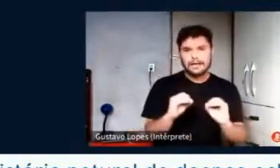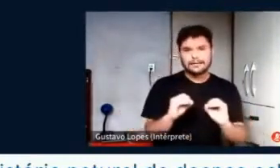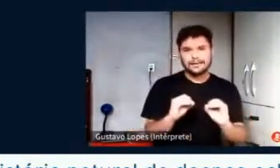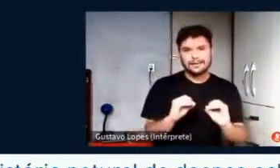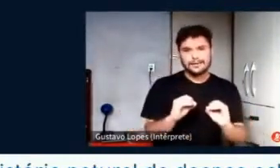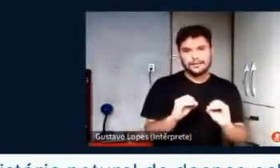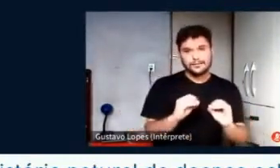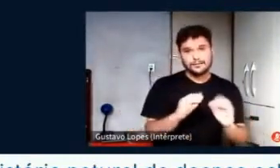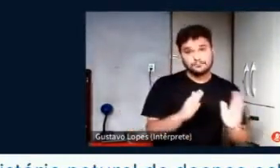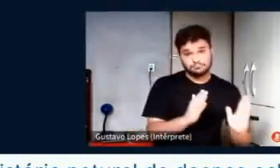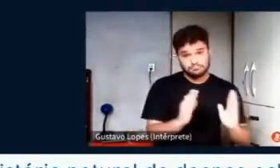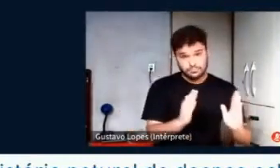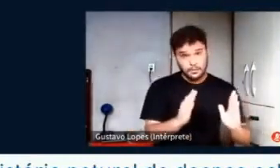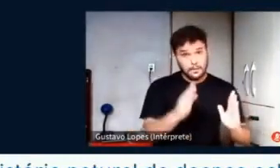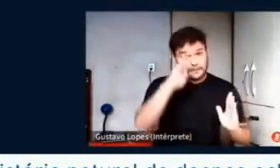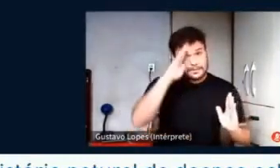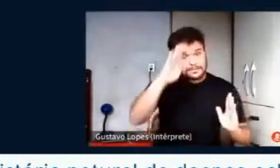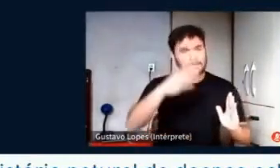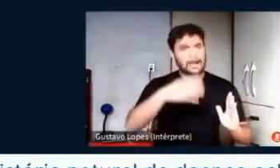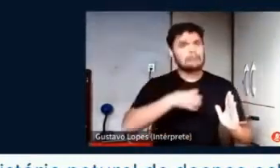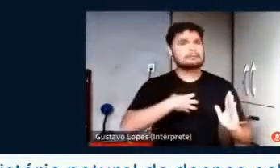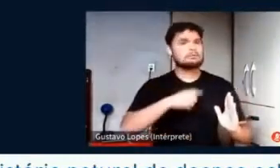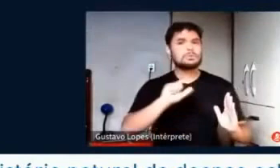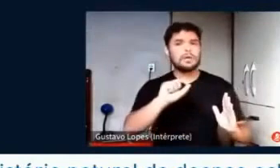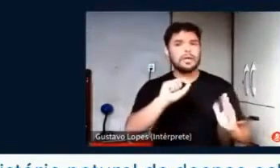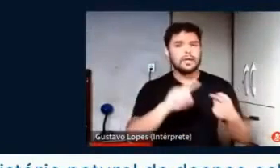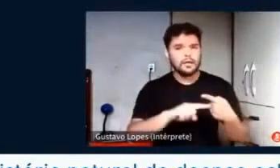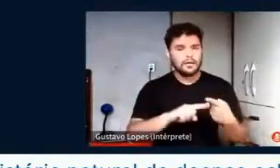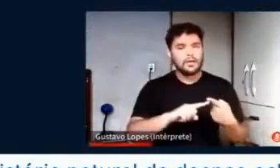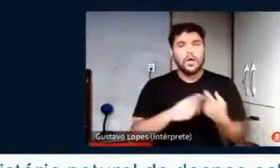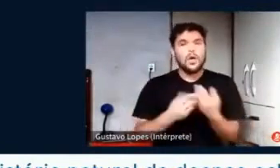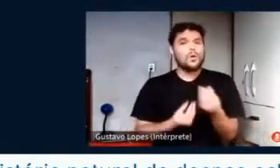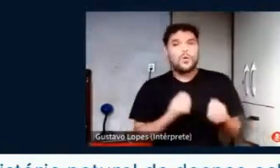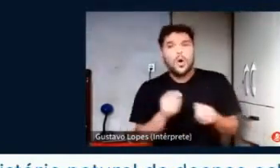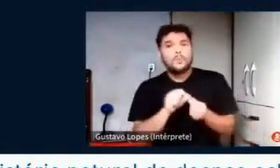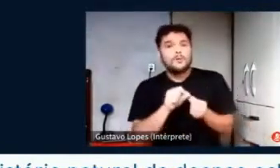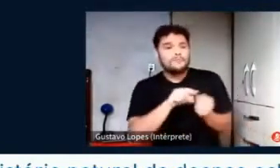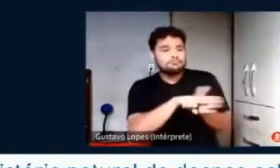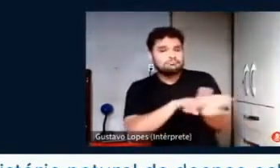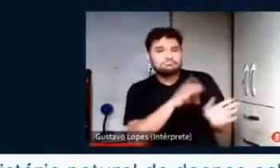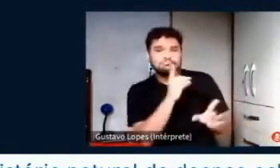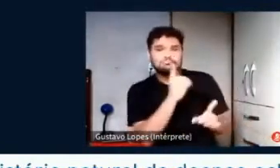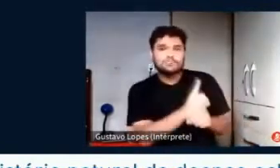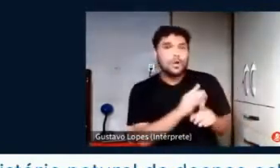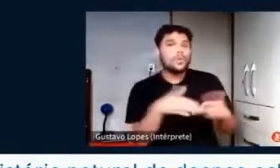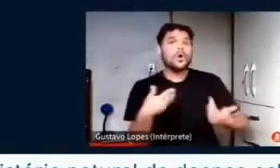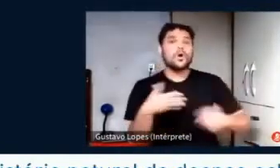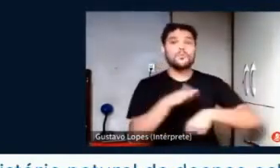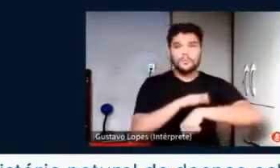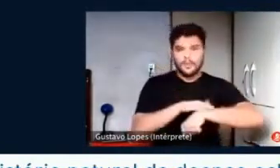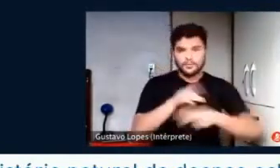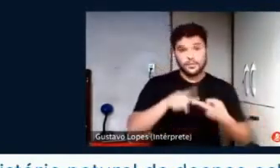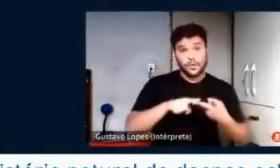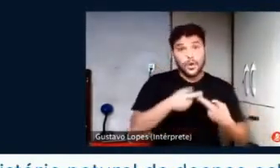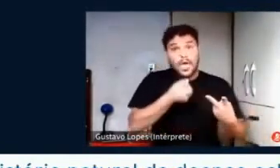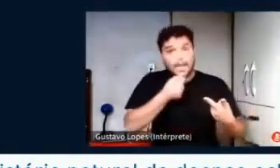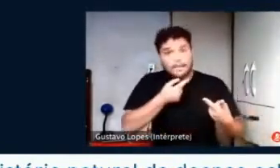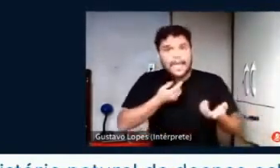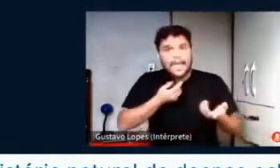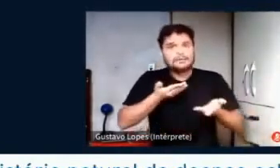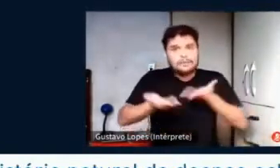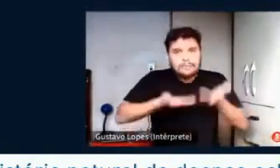quais são os principais sinais e sintomas, como que eu faço o diagnóstico, em que momento, o tratamento, que drogas que